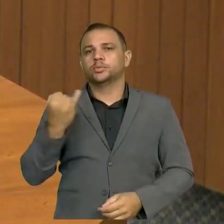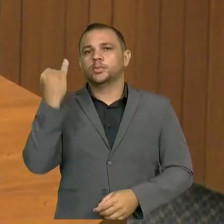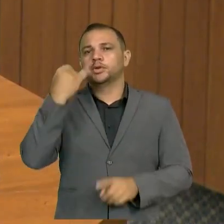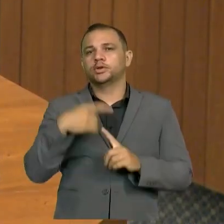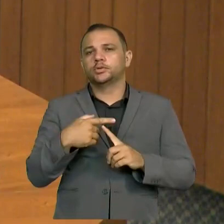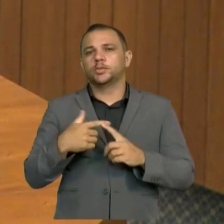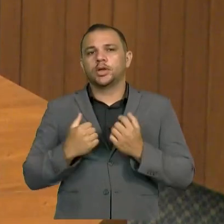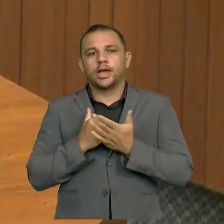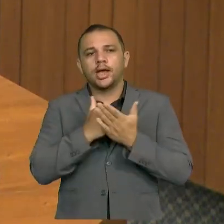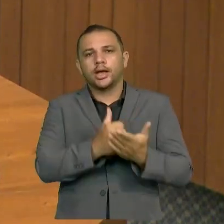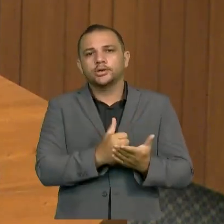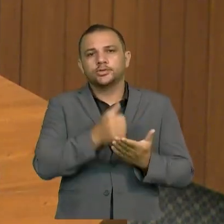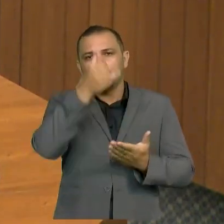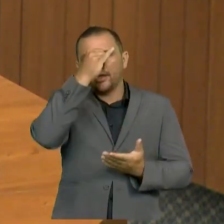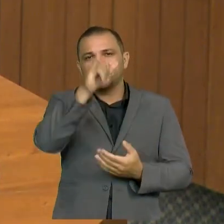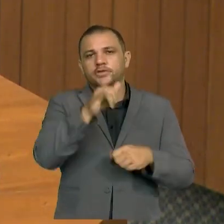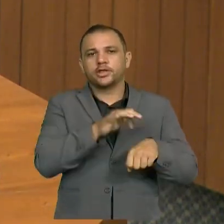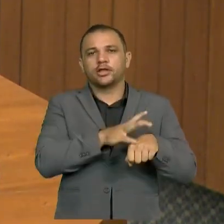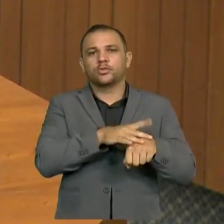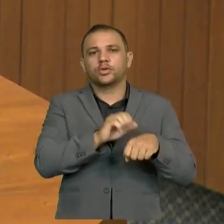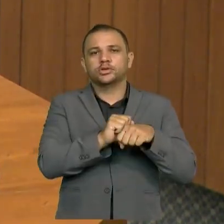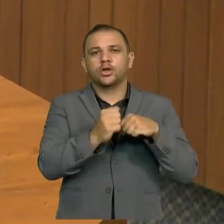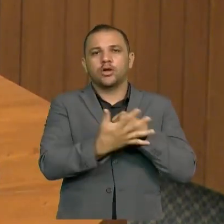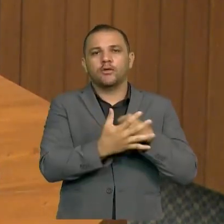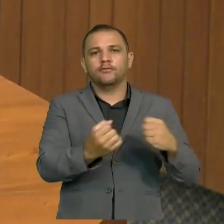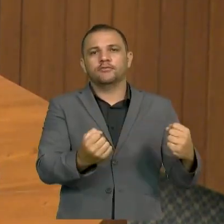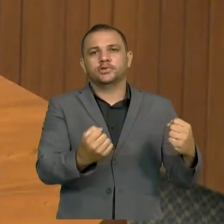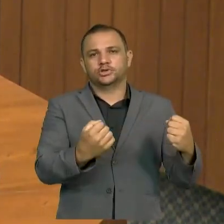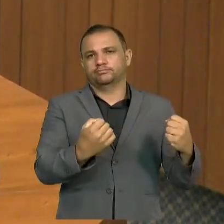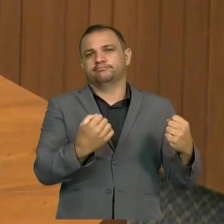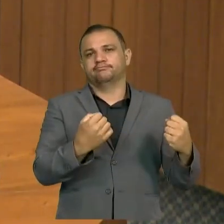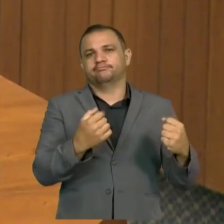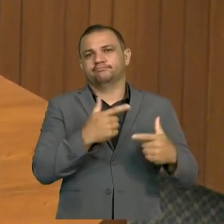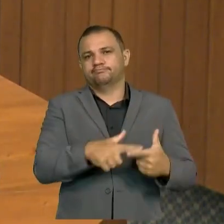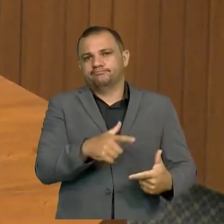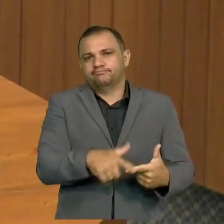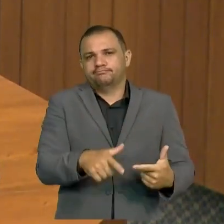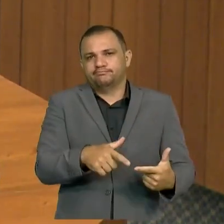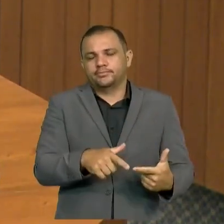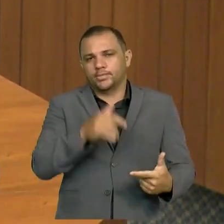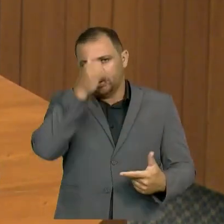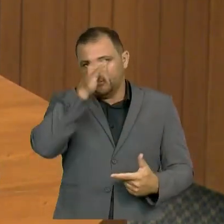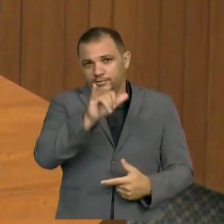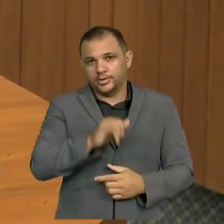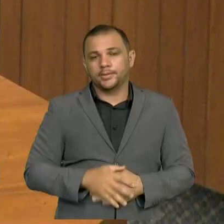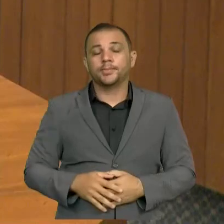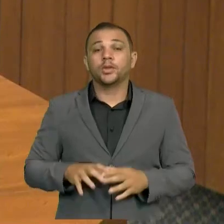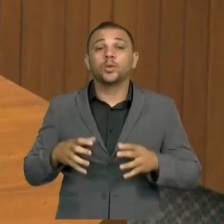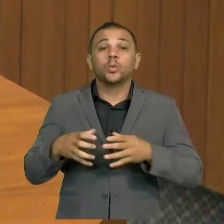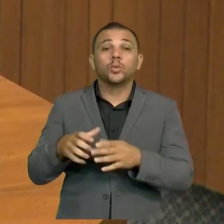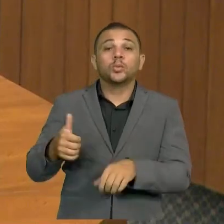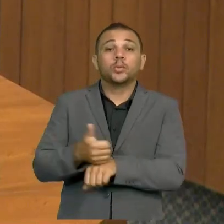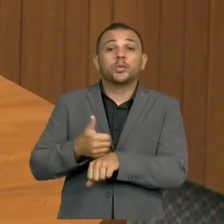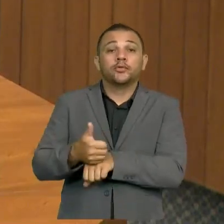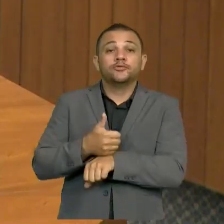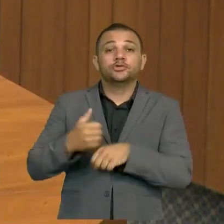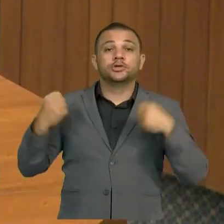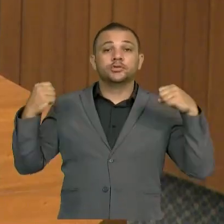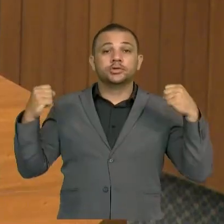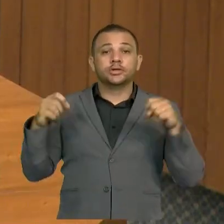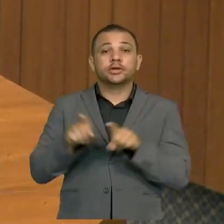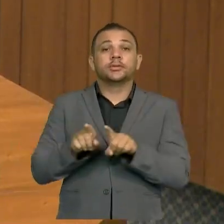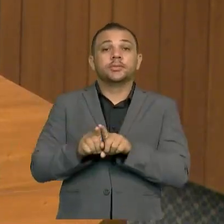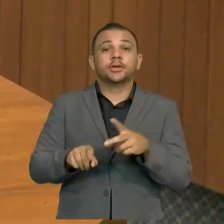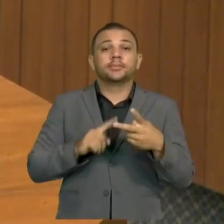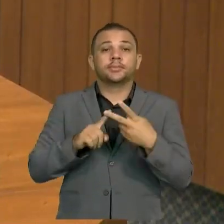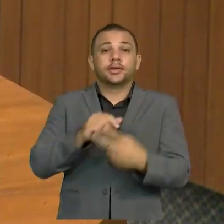os efeitos do Covid, a categoria dos profissionais de educação física, assim como dos enfermeiros, mostrou a sua importância.